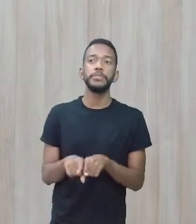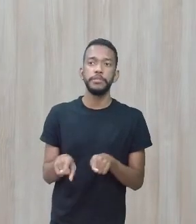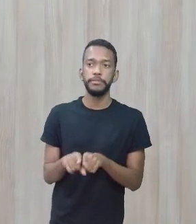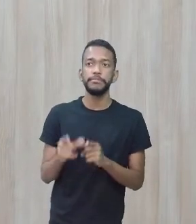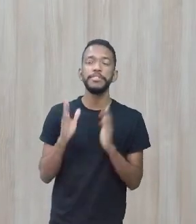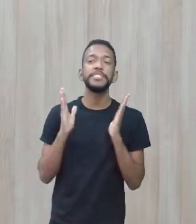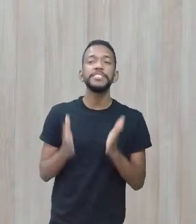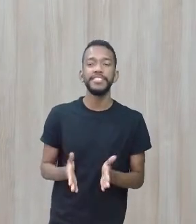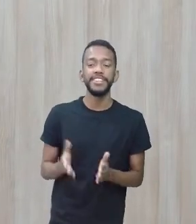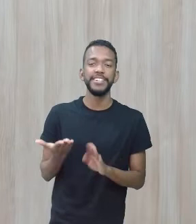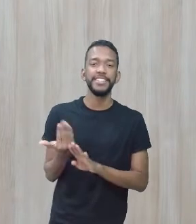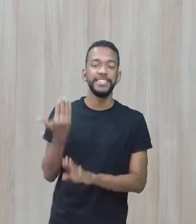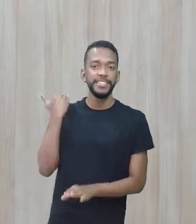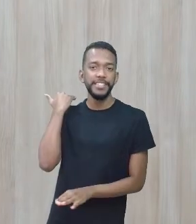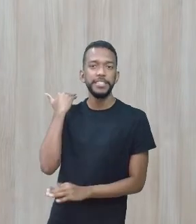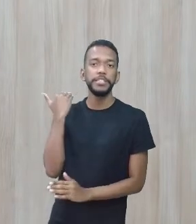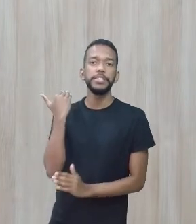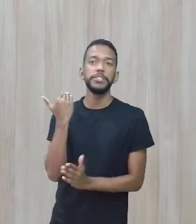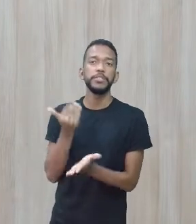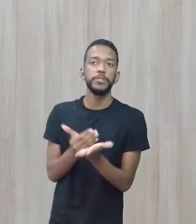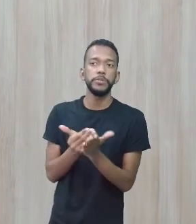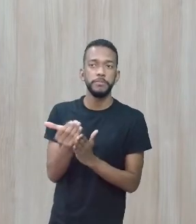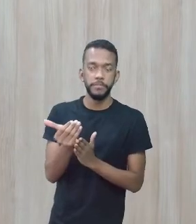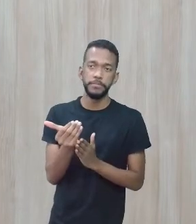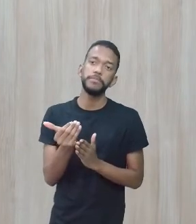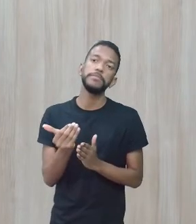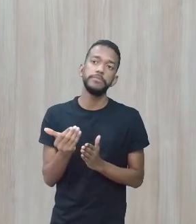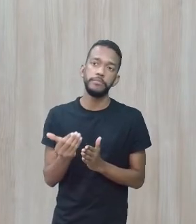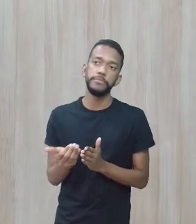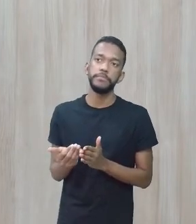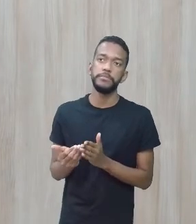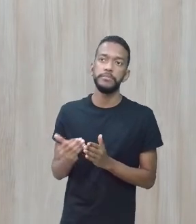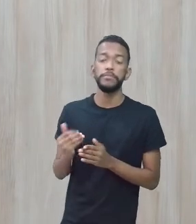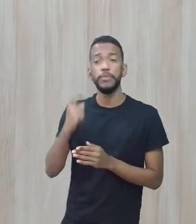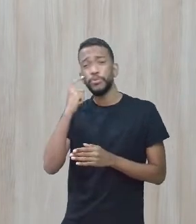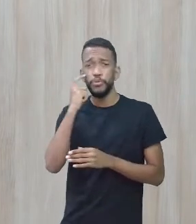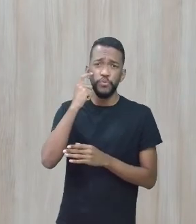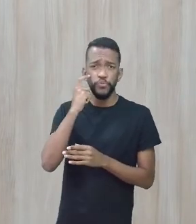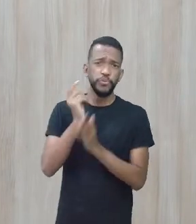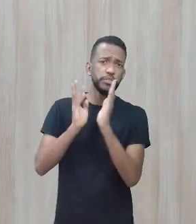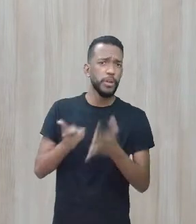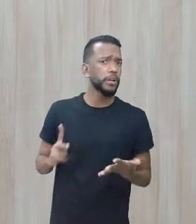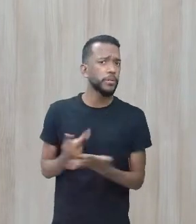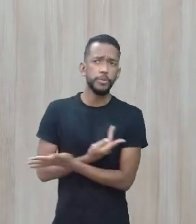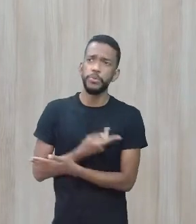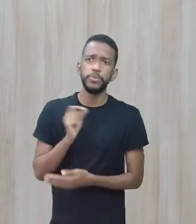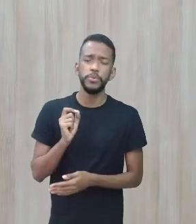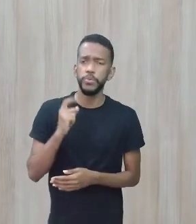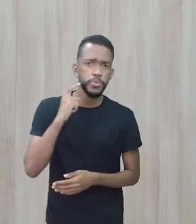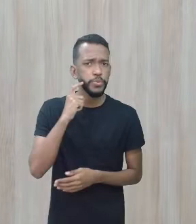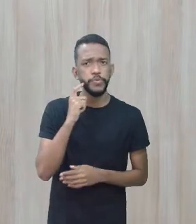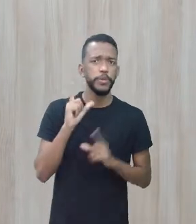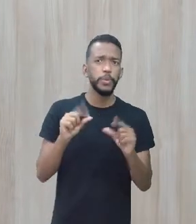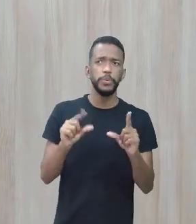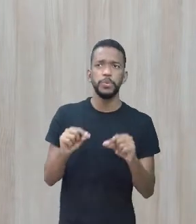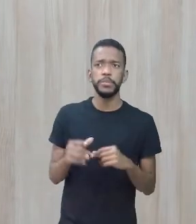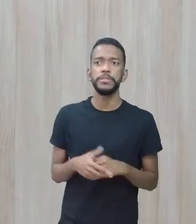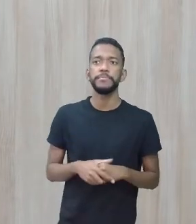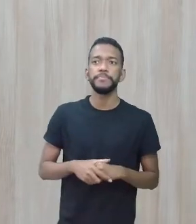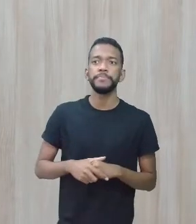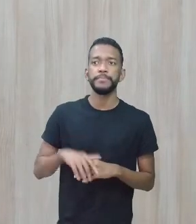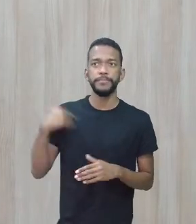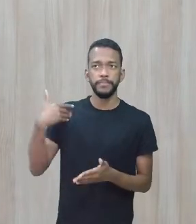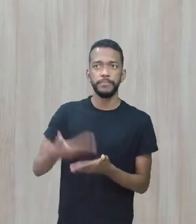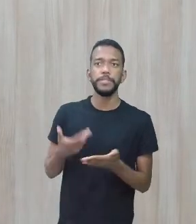estava contemplando como que acessava a plataforma. E uma das dúvidas que chegou foi justamente essa, né? Então, ultimamente, nas aulas, eu estou trazendo